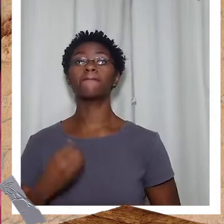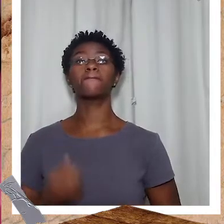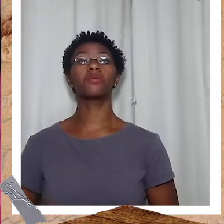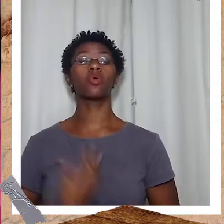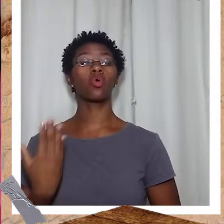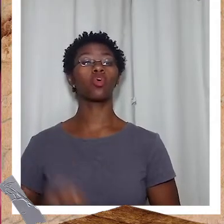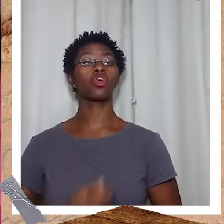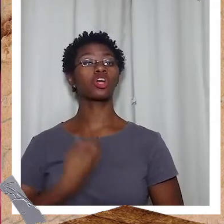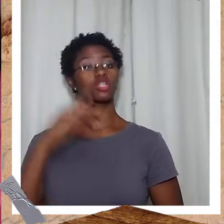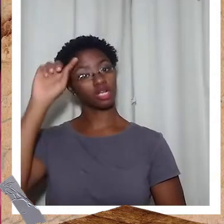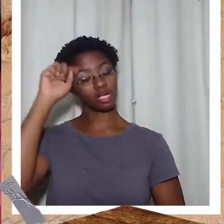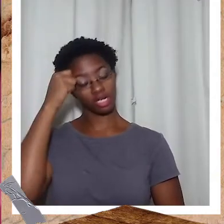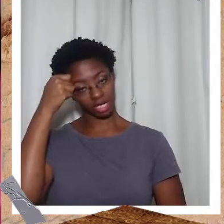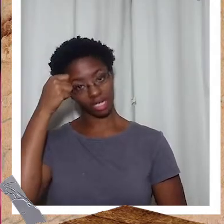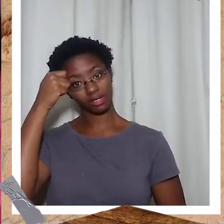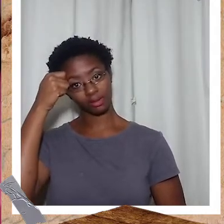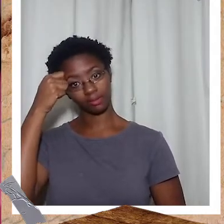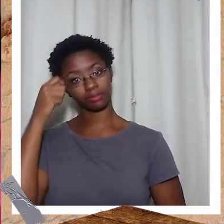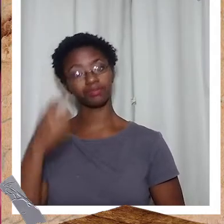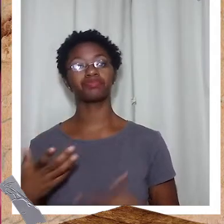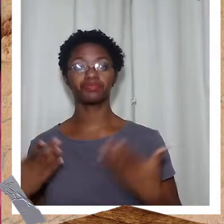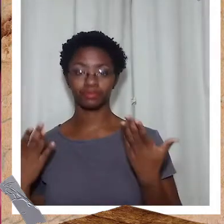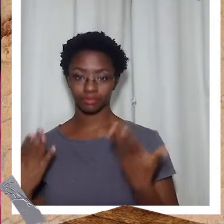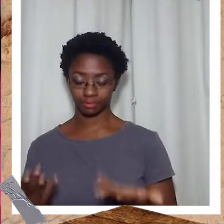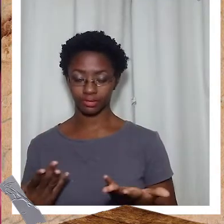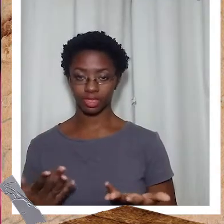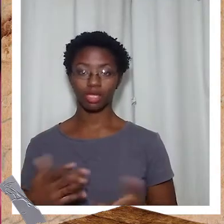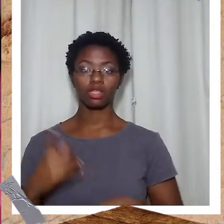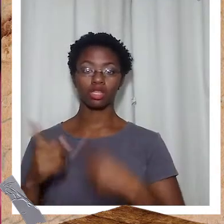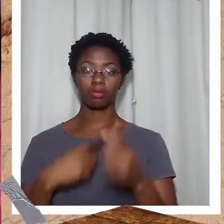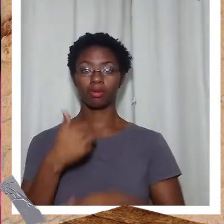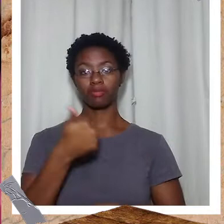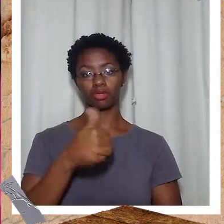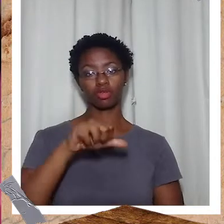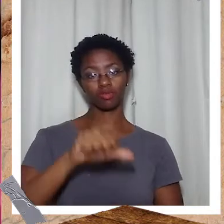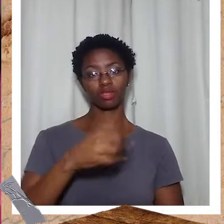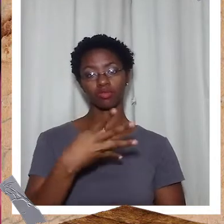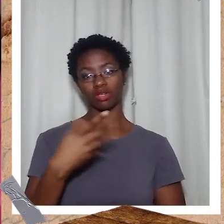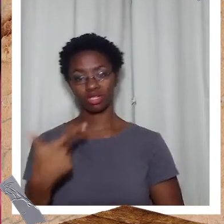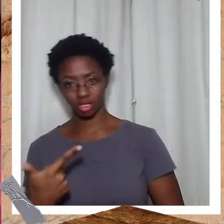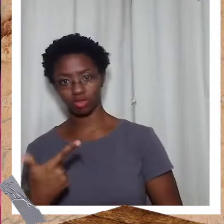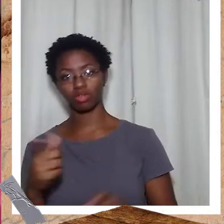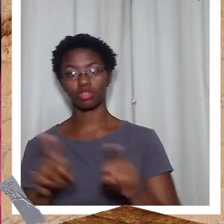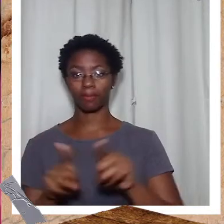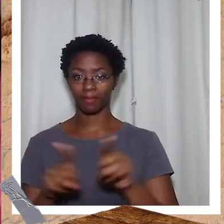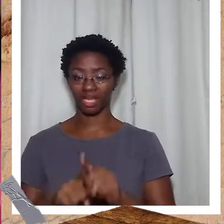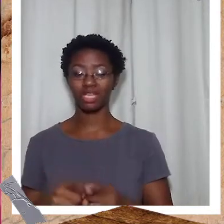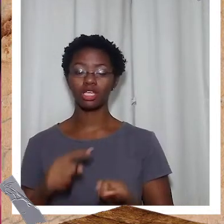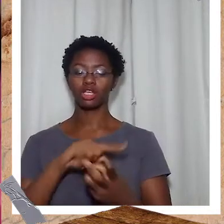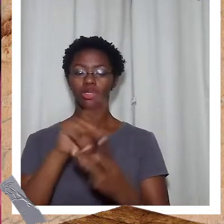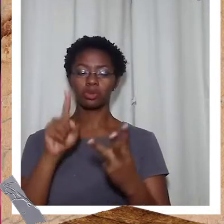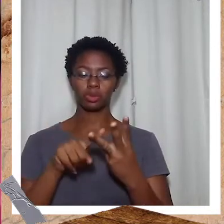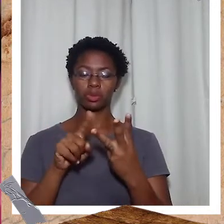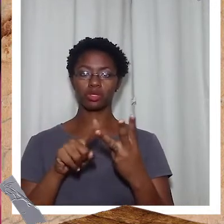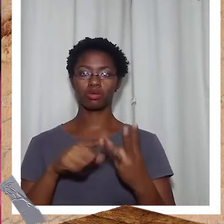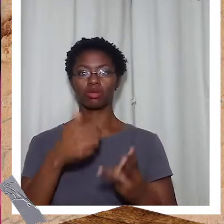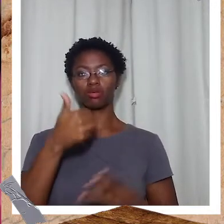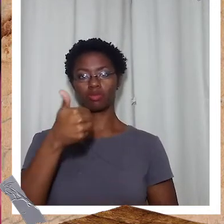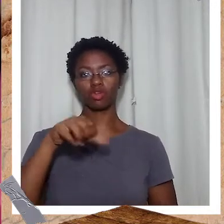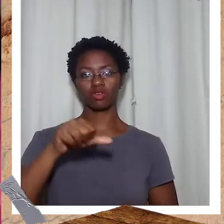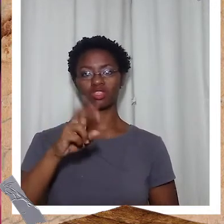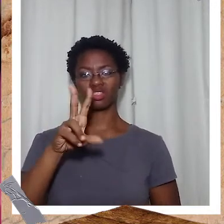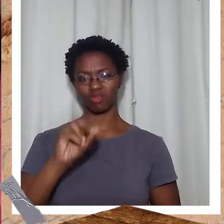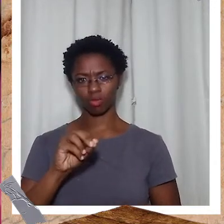gente tem referências de Carolina em 1942, na década de 50 já encontramos duas referências. Então, por que eu faço esse